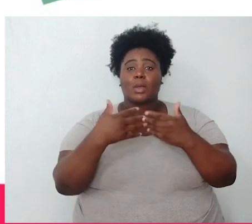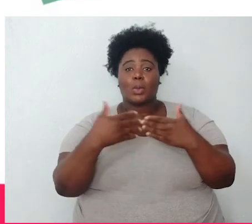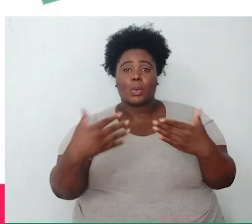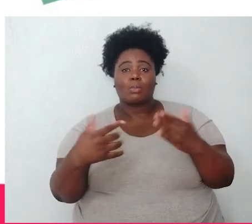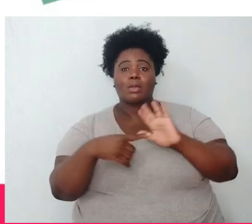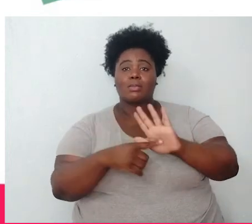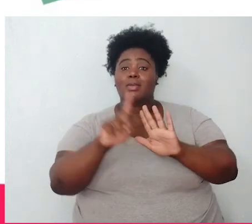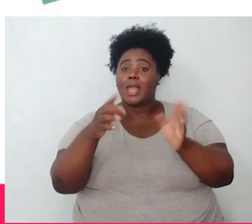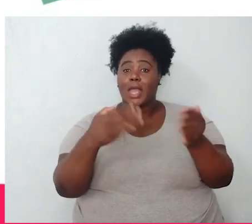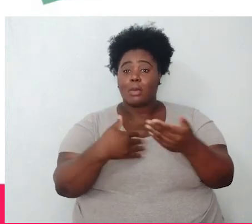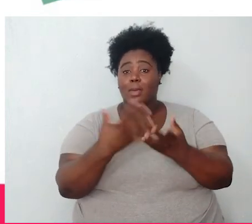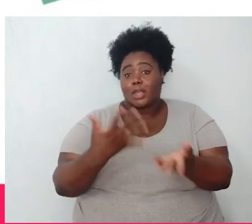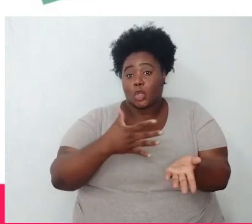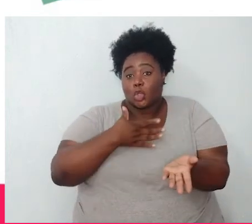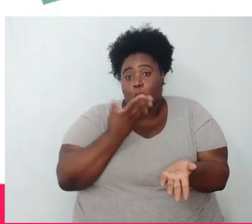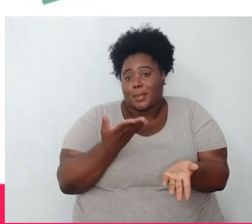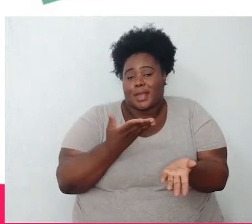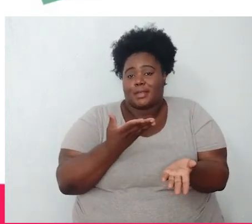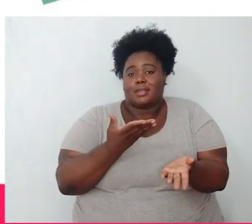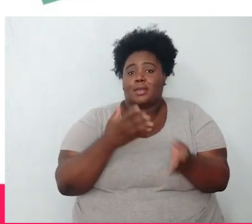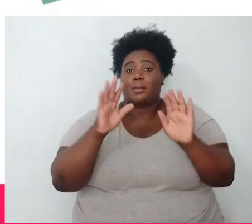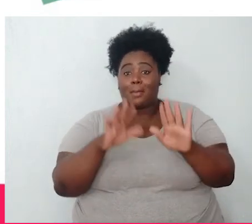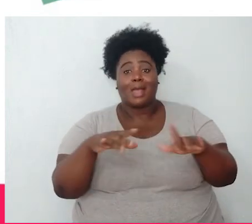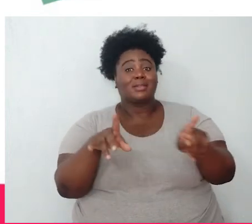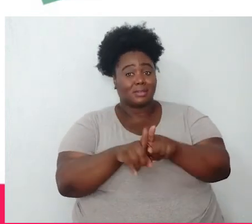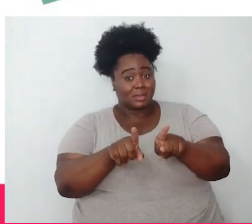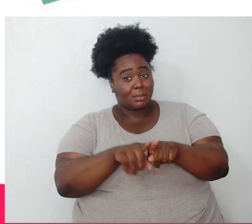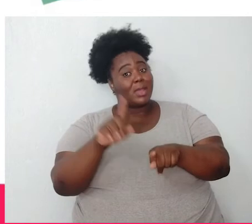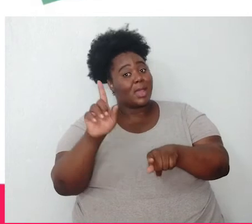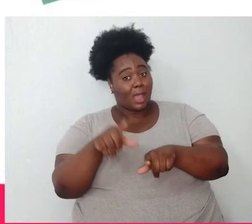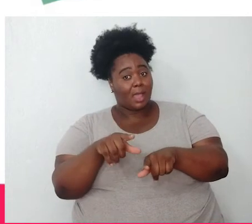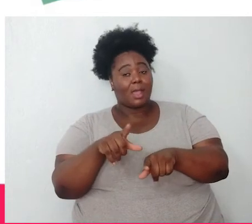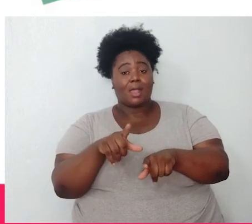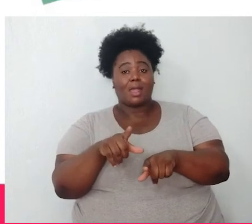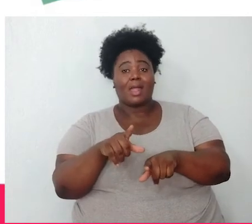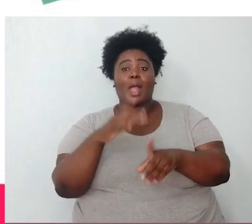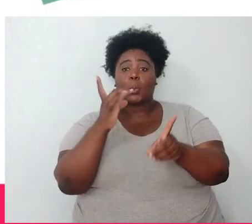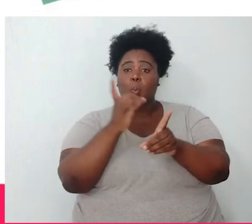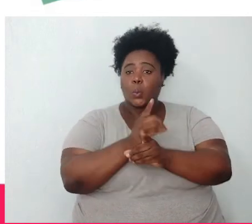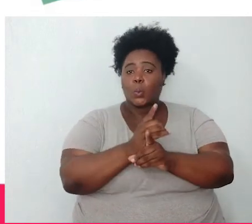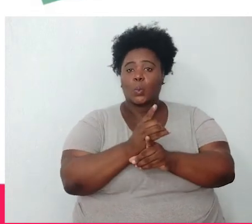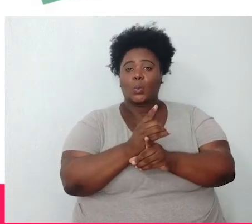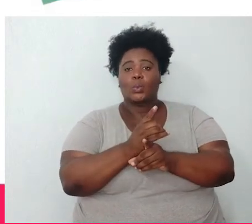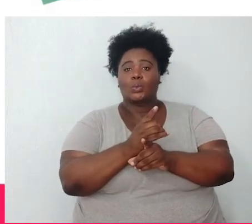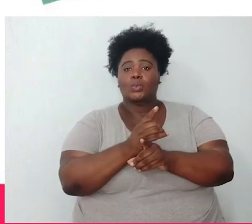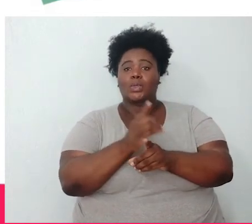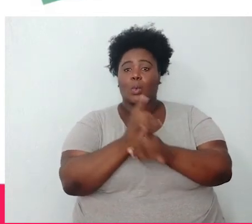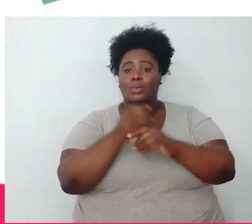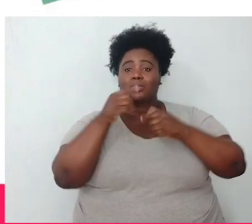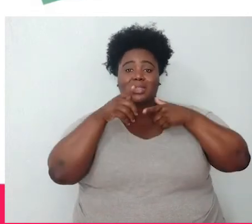palavra performance ela é uma caixinha de surpresas, mas ao mesmo tempo ela é um encontro